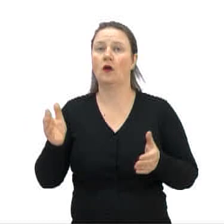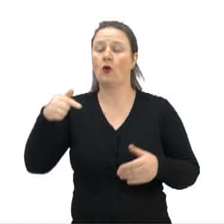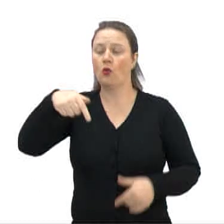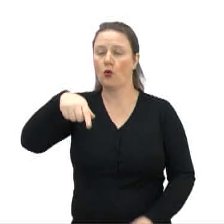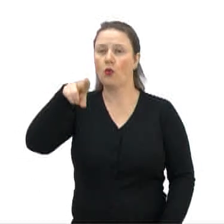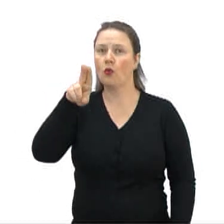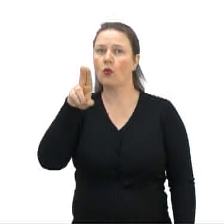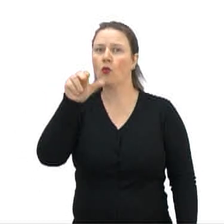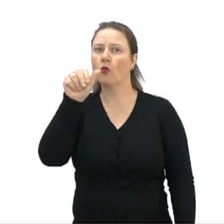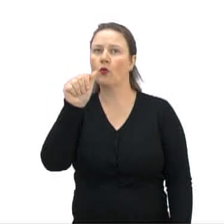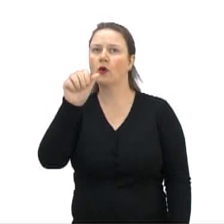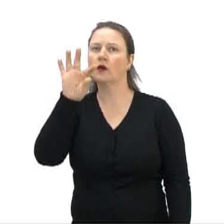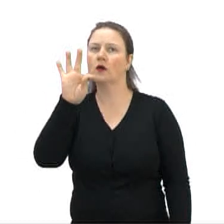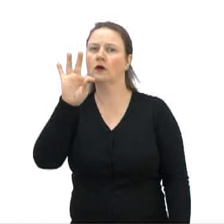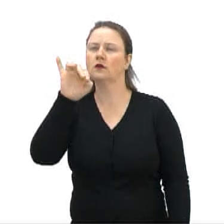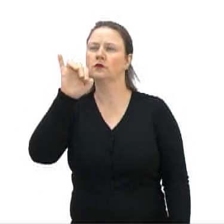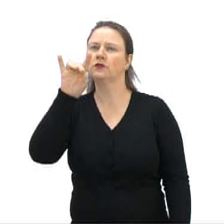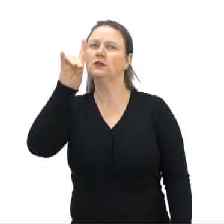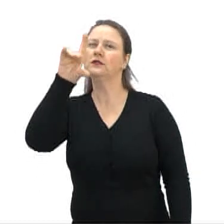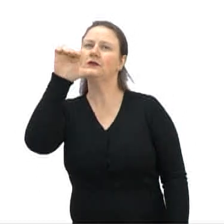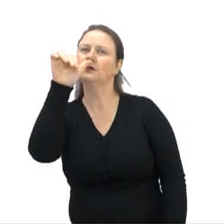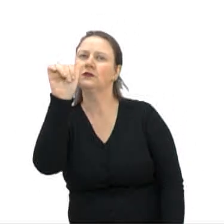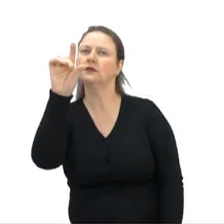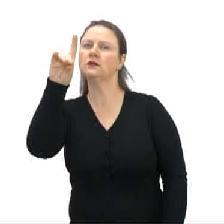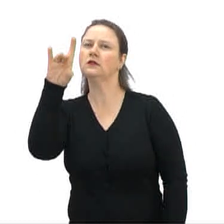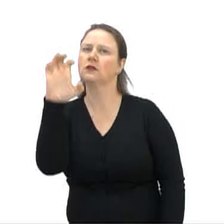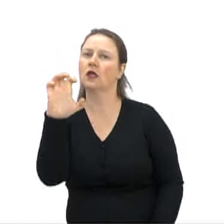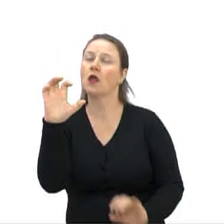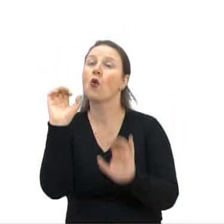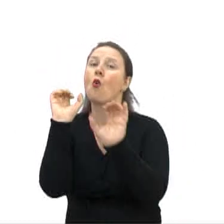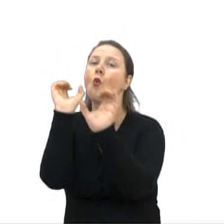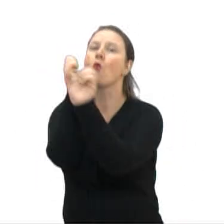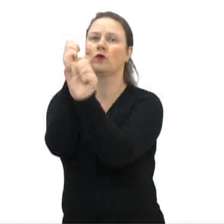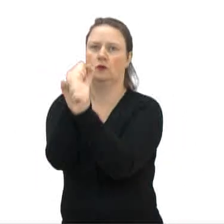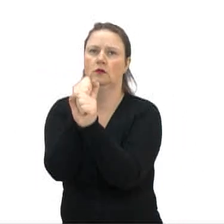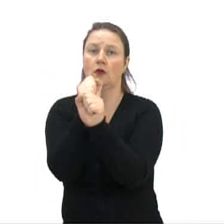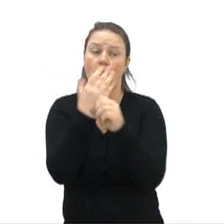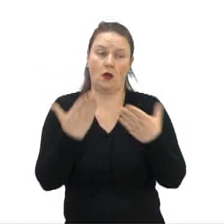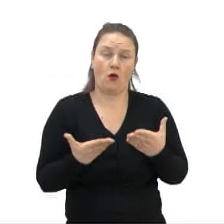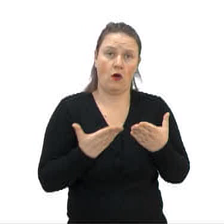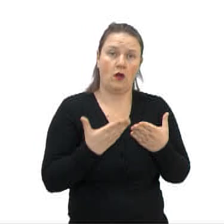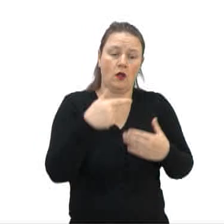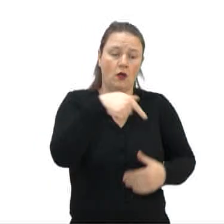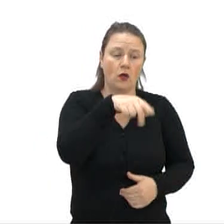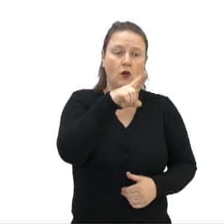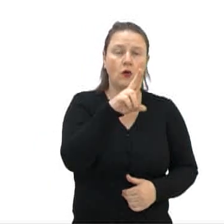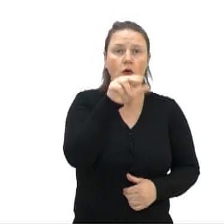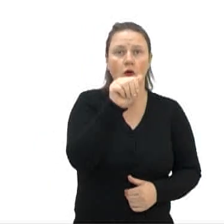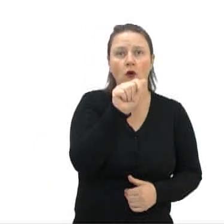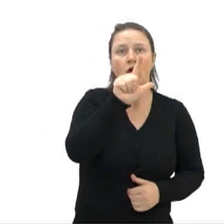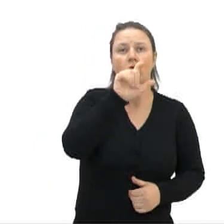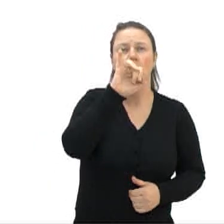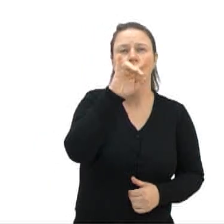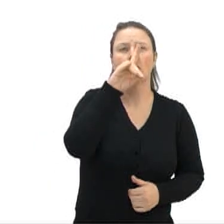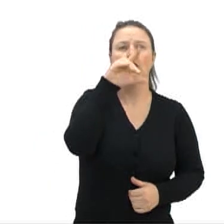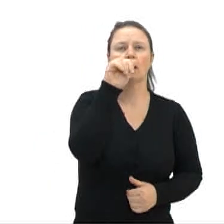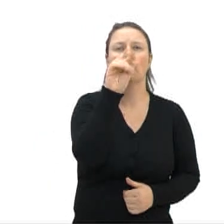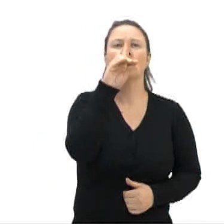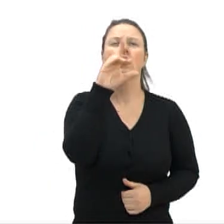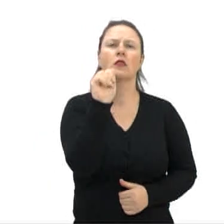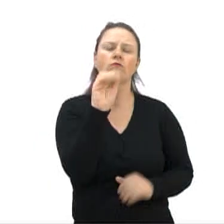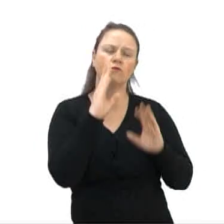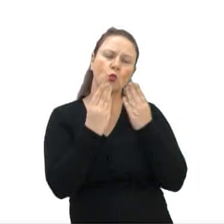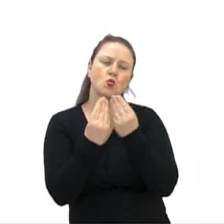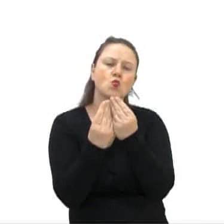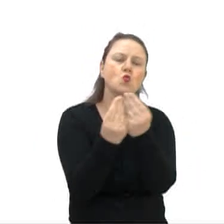significa quantidade, tem a ver com quantidade. E qualitativo significa qualidade. Ou seja,